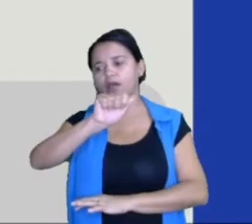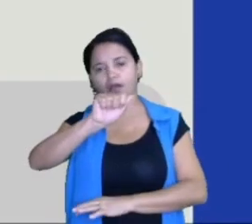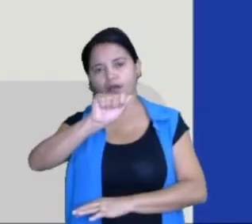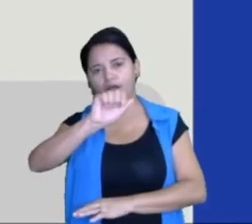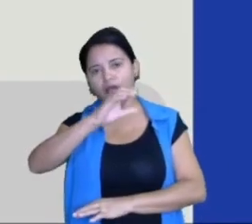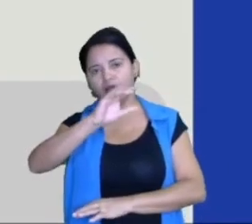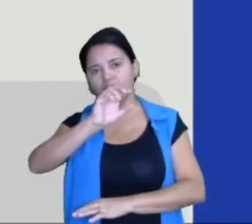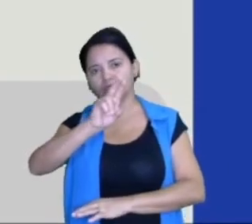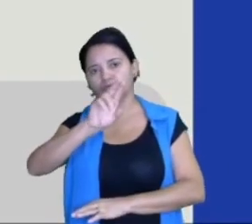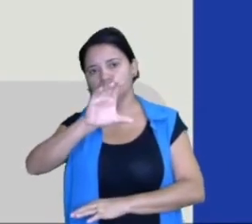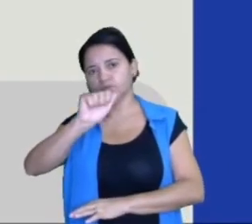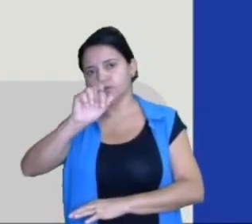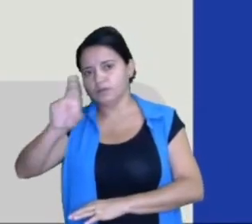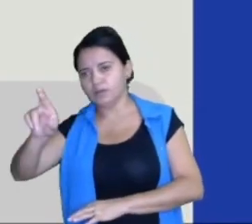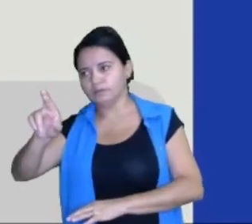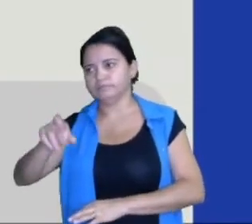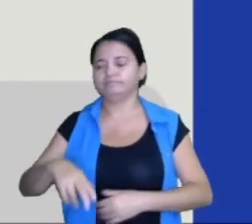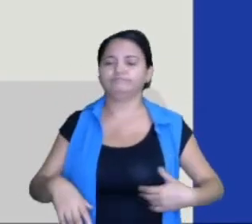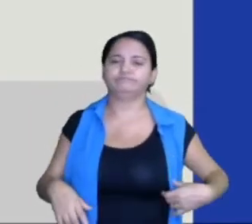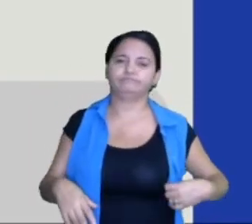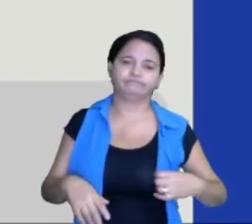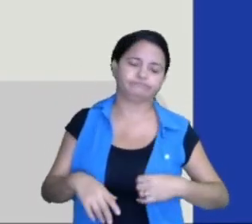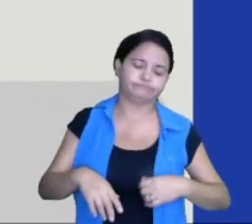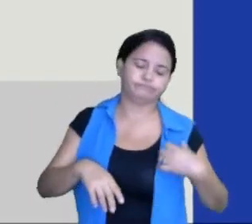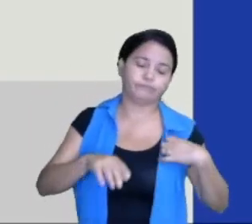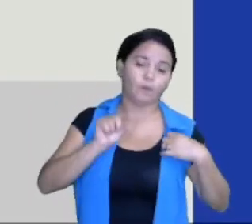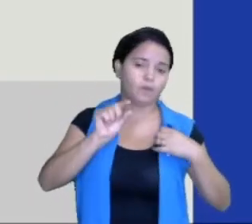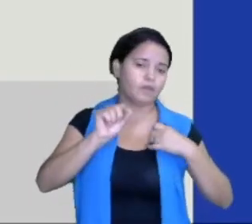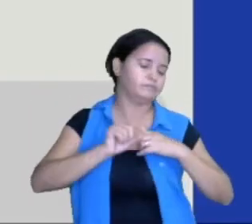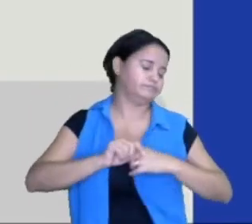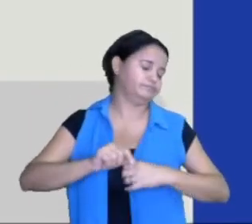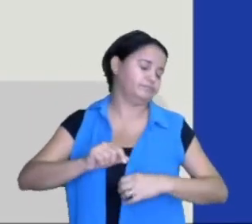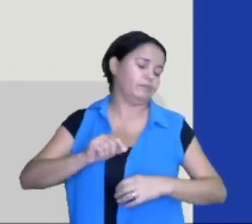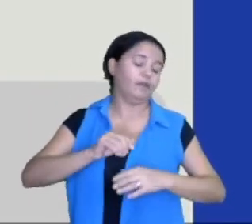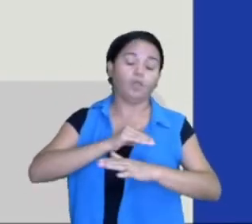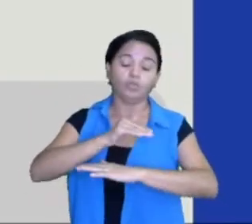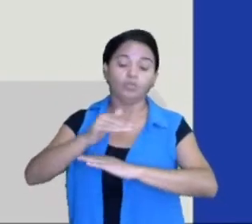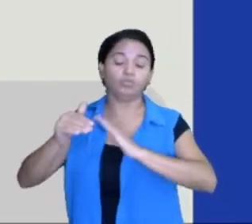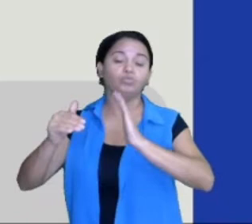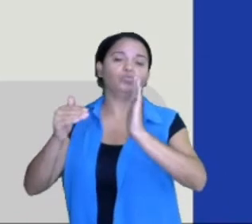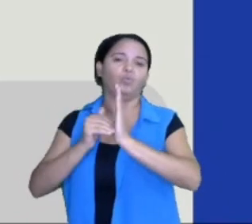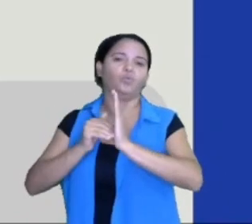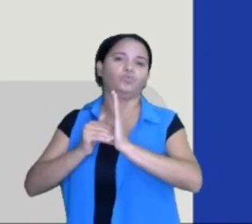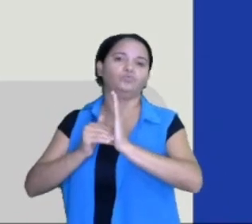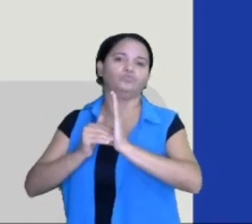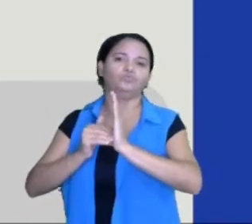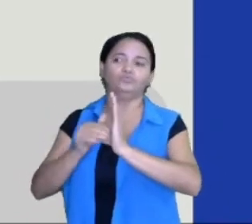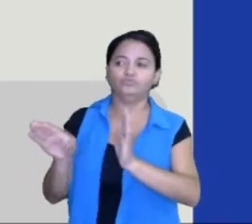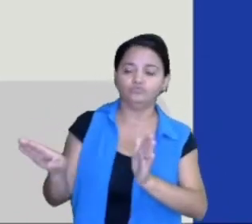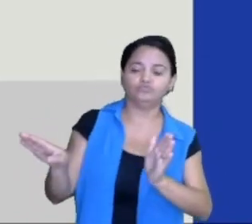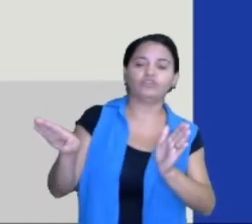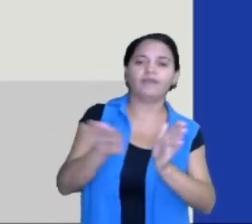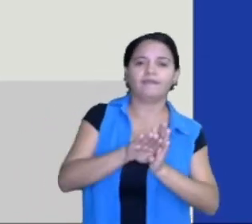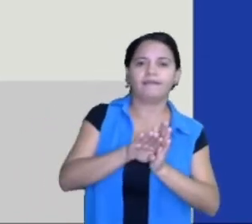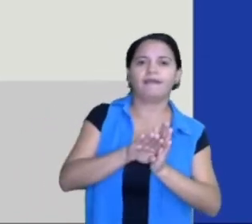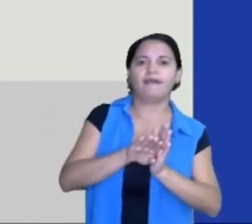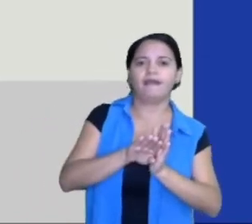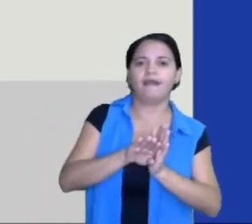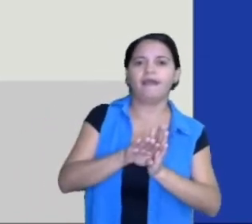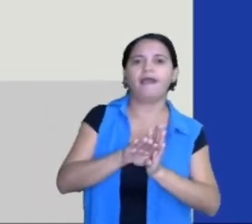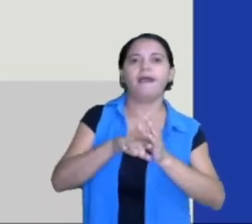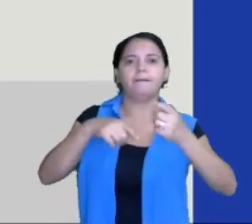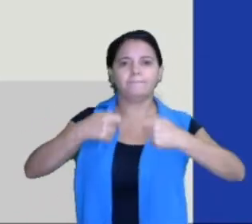era o seguinte: todo o açúcar que chegasse lá teria que ser por meio das companhias inglesas, né? A Companhia das